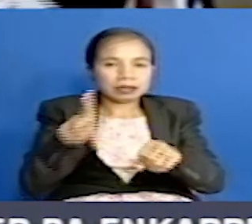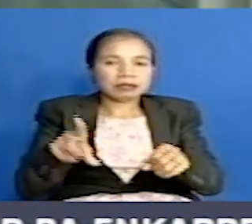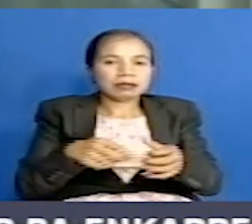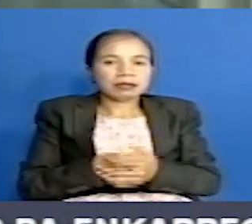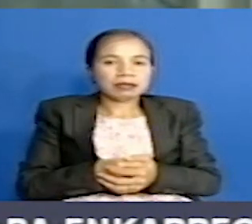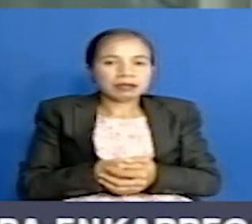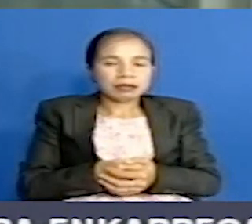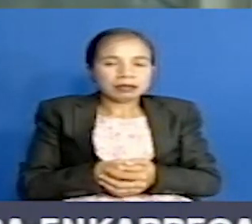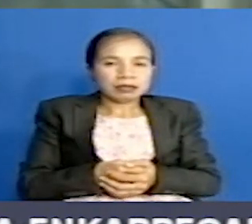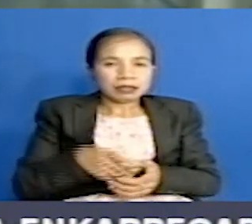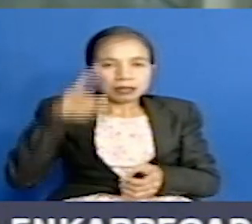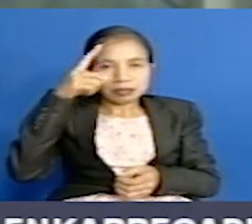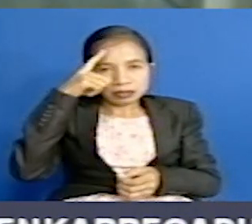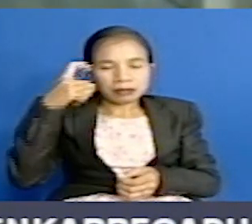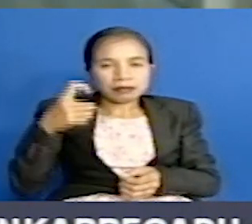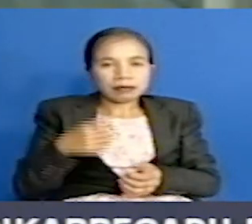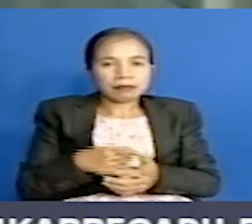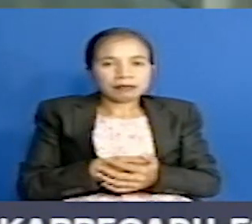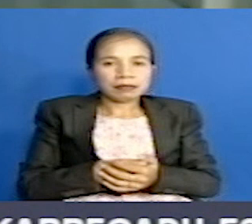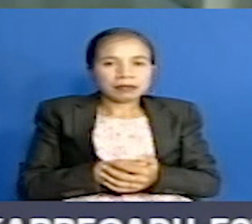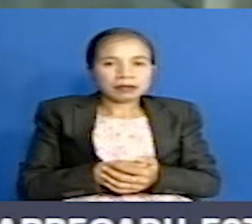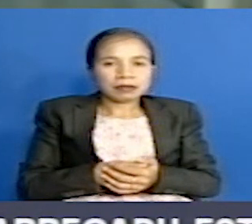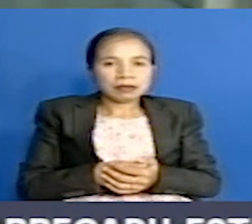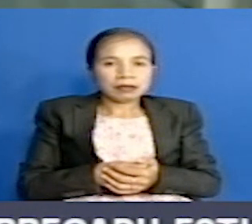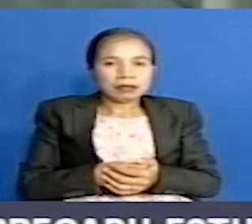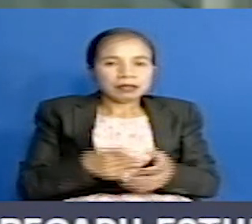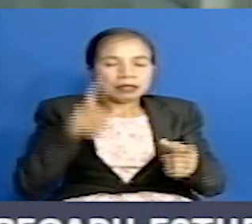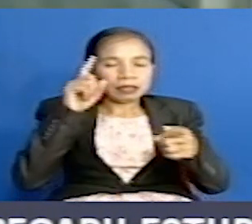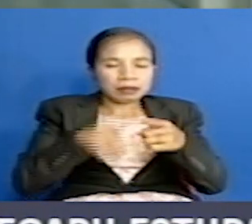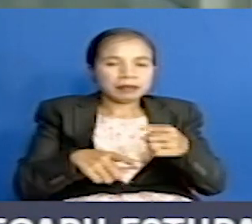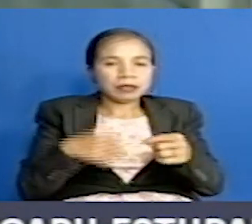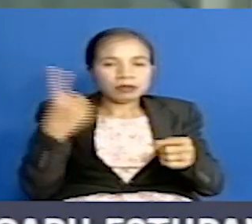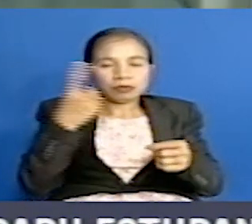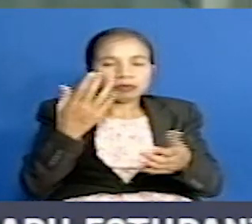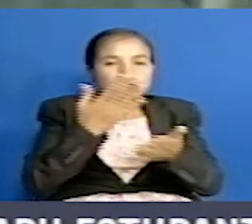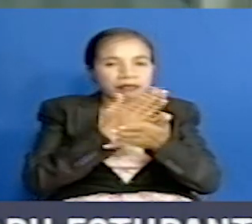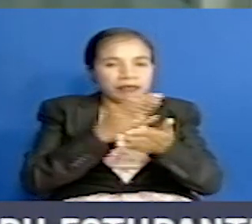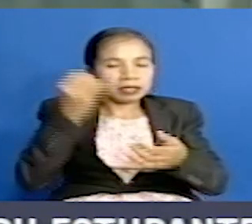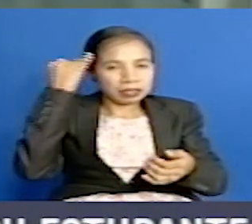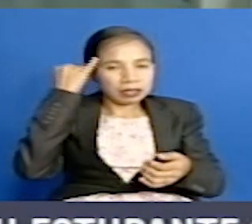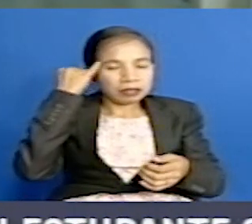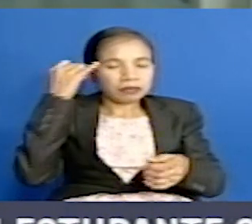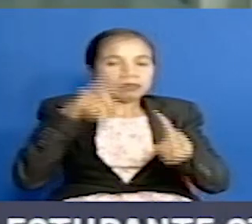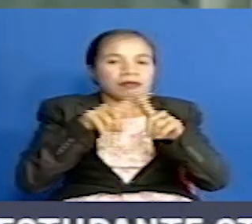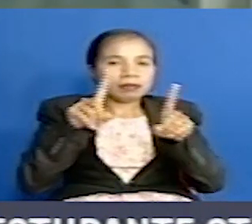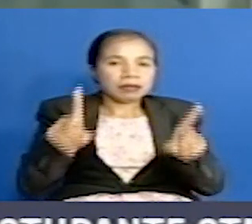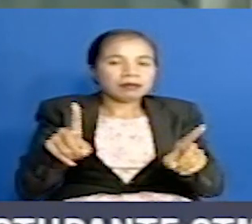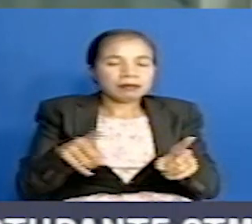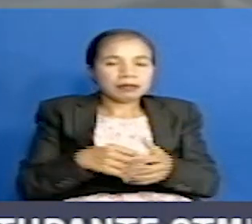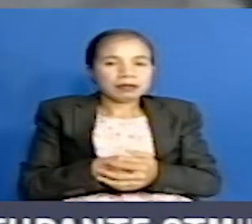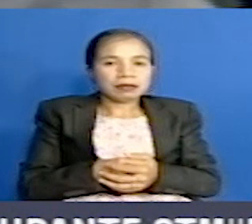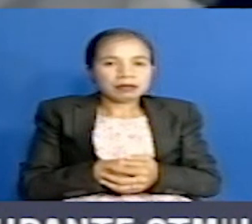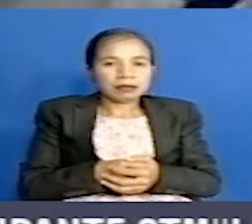saída, mas o povo preocupa. Também, Conselho Label de Fahenini Hanoin, nebe base ba conselheiro